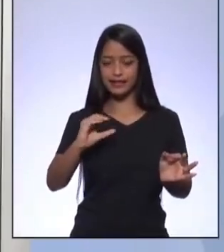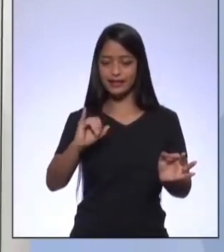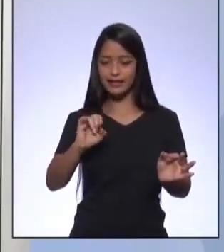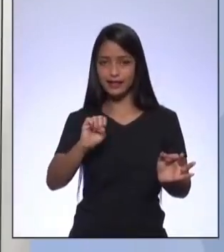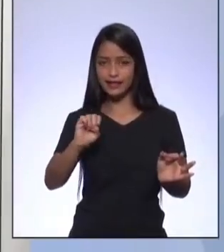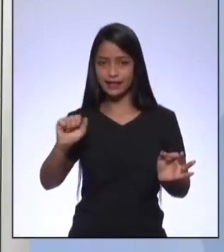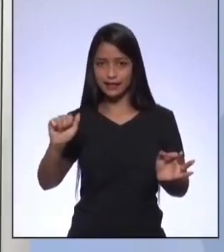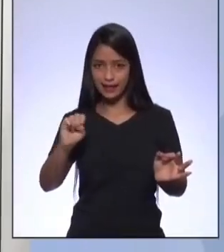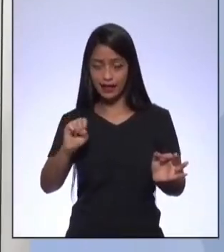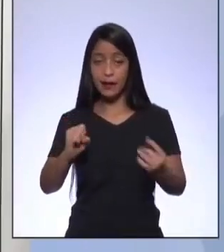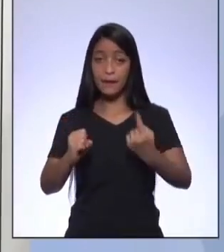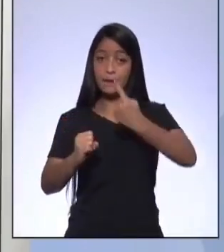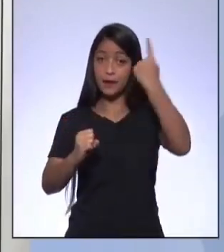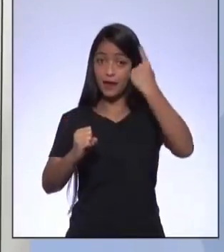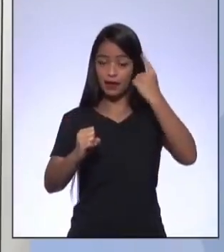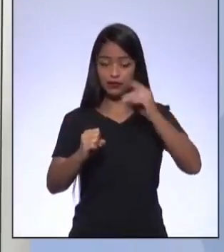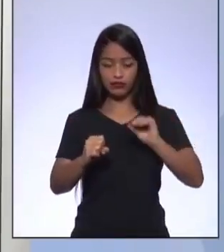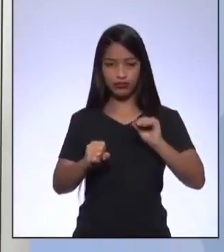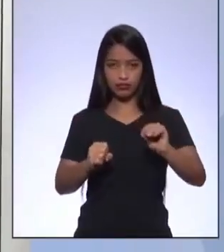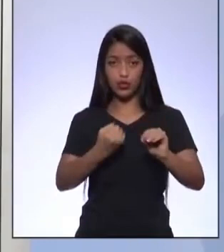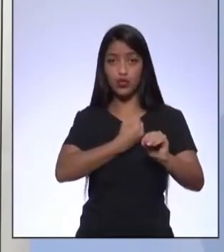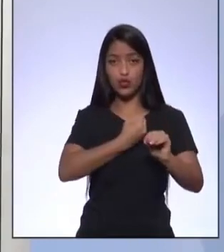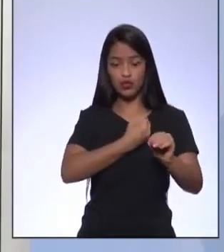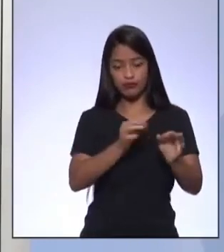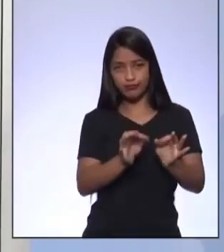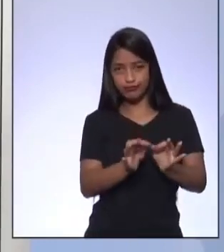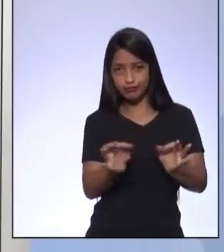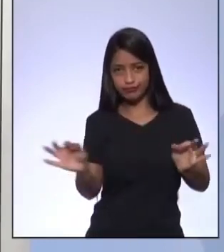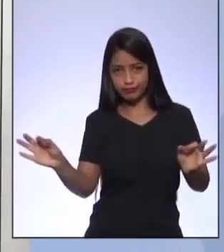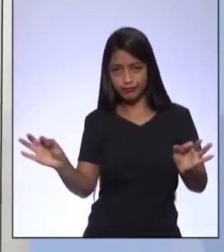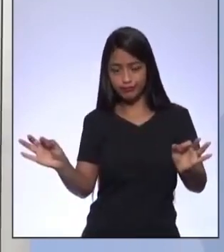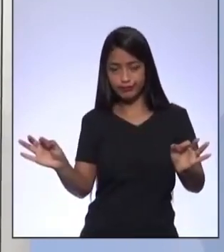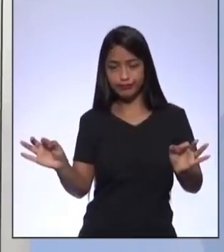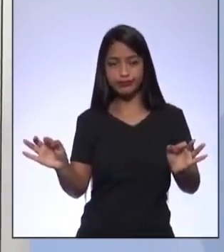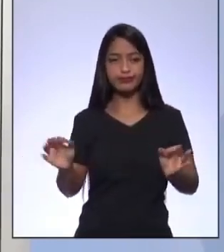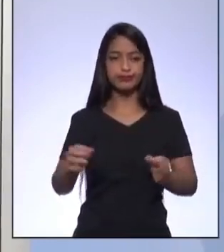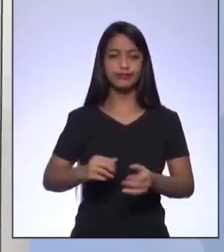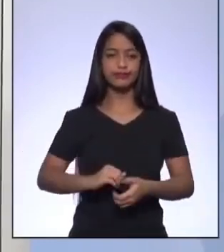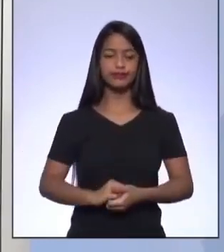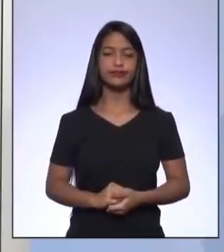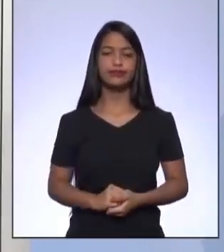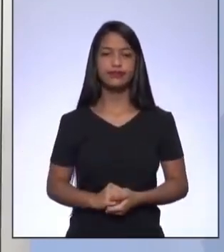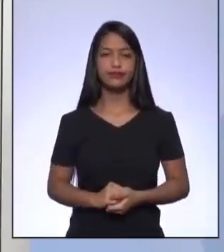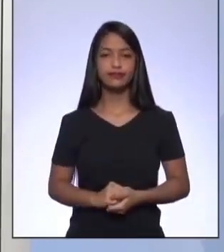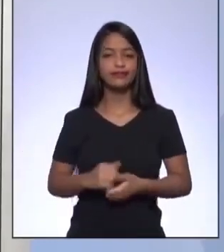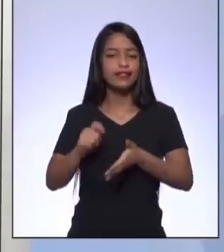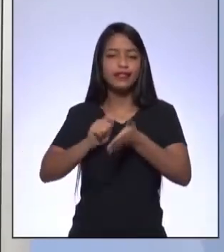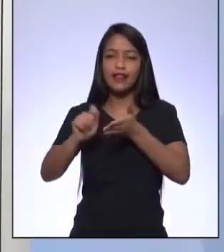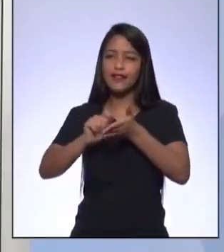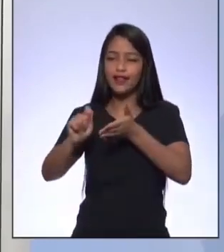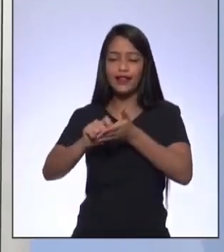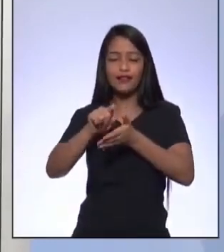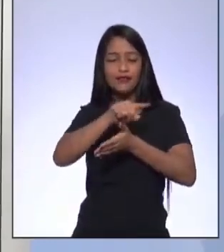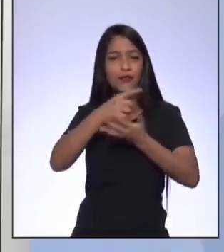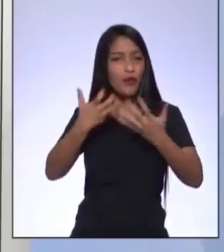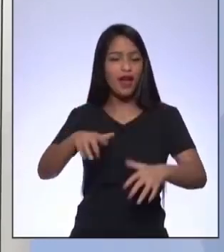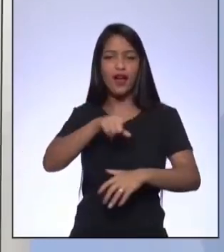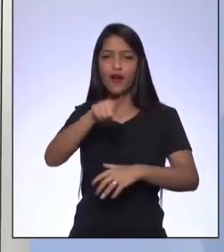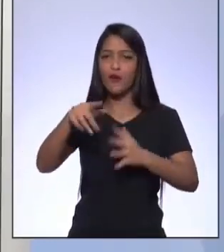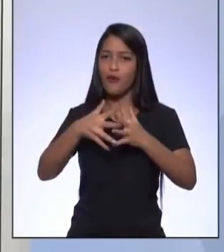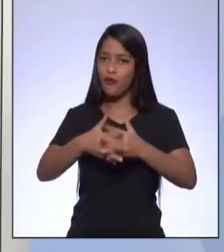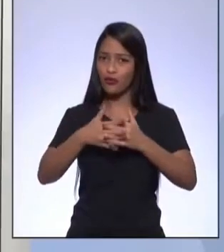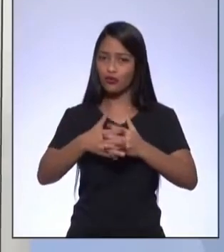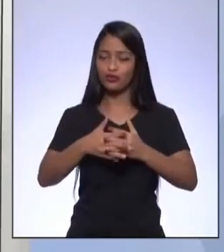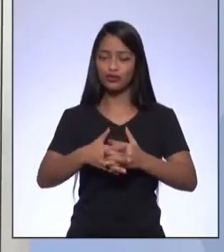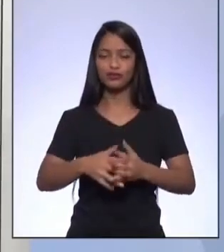horizontal. Estou falando da abscissa. Tudo bem? Vou escrever, senão vai dar confusão. Tenho mania de resumir as coisas, mas... Né? Então, olha lá.